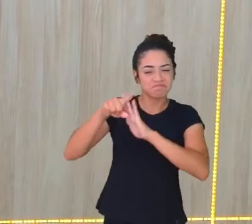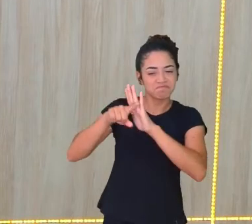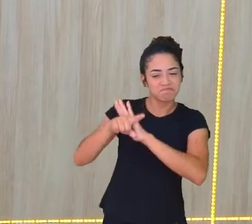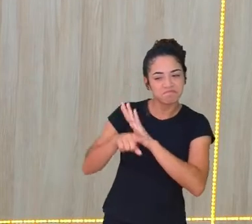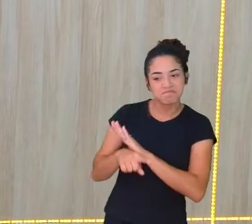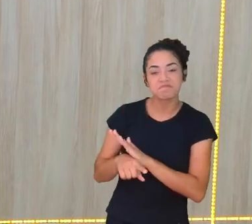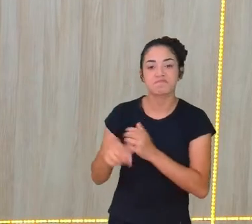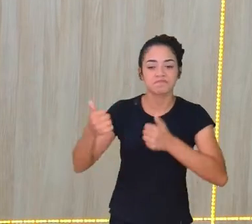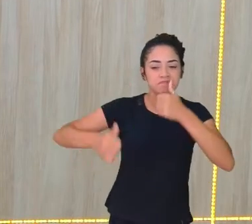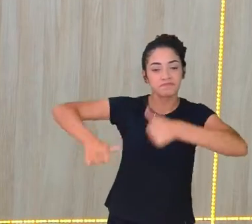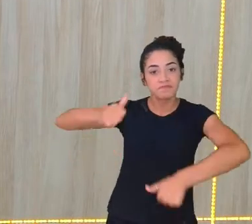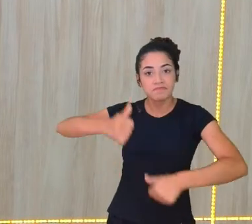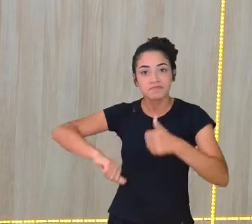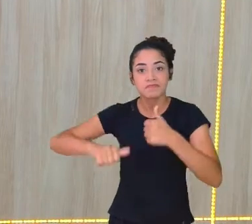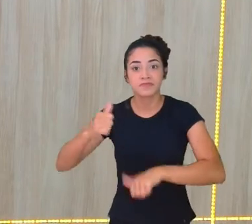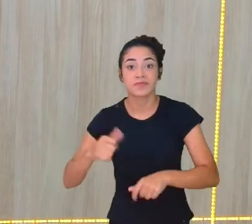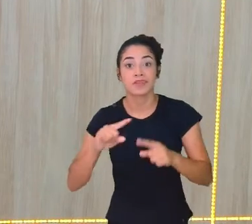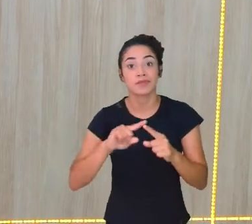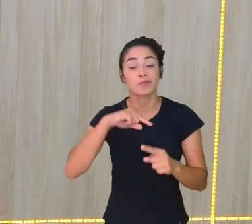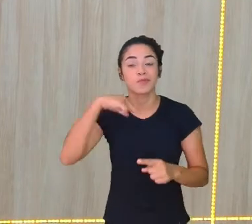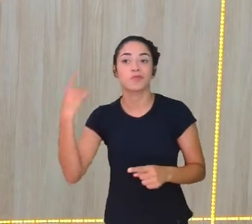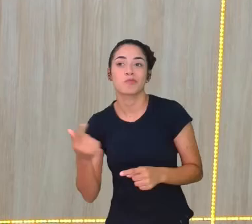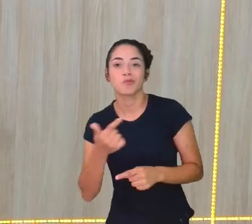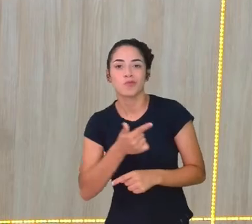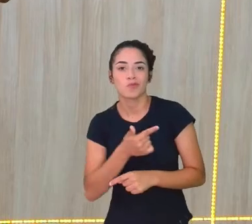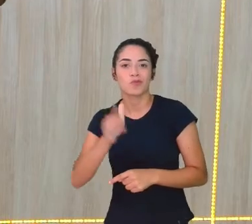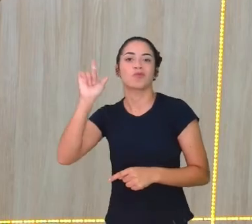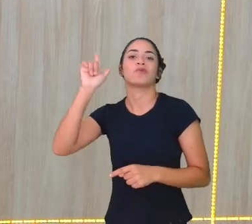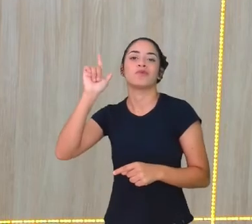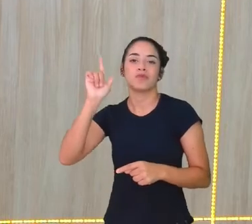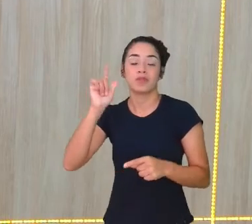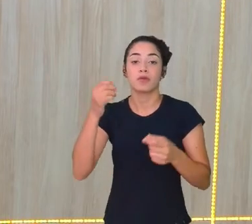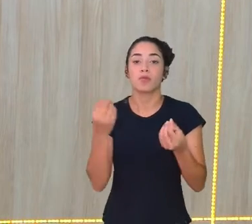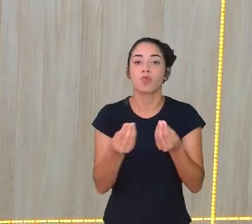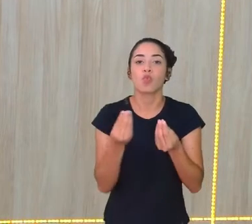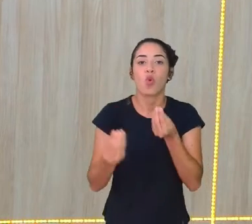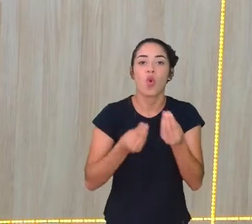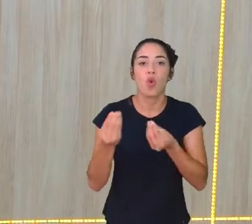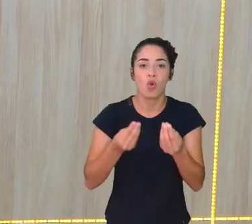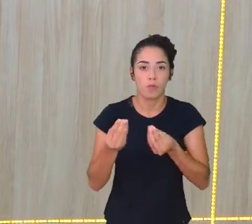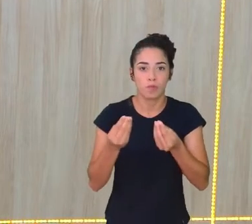uma oligarquia, onde o poder sai da mão do rei e ele passa